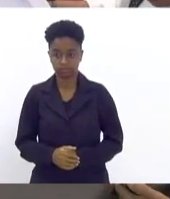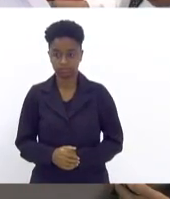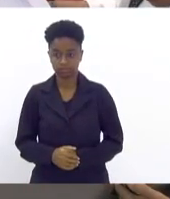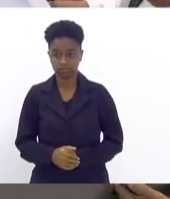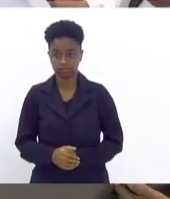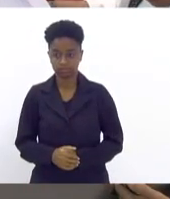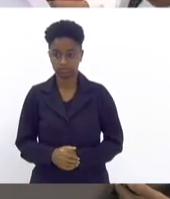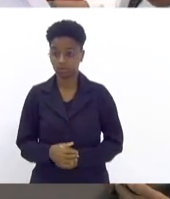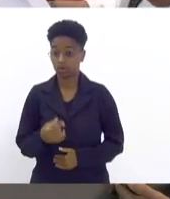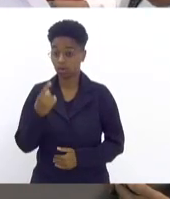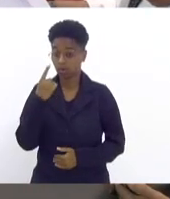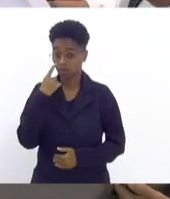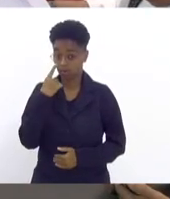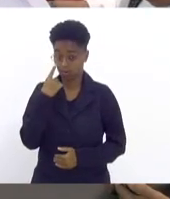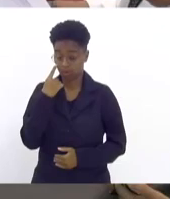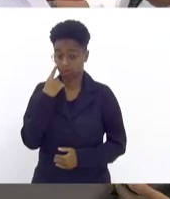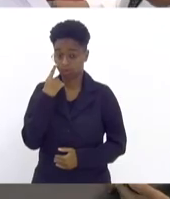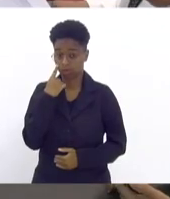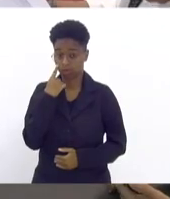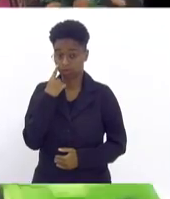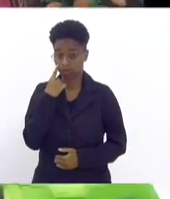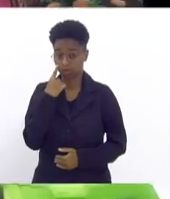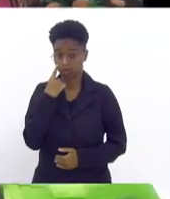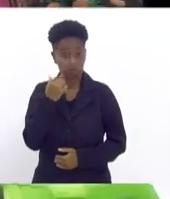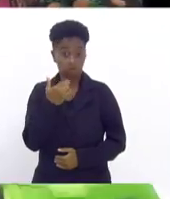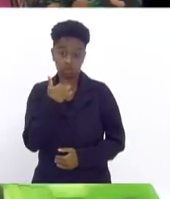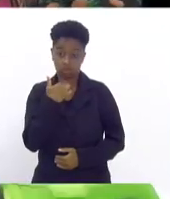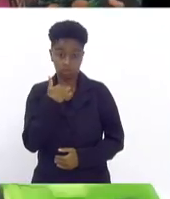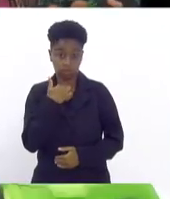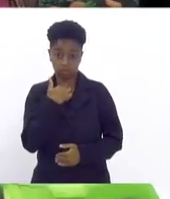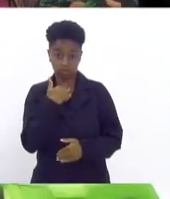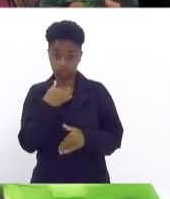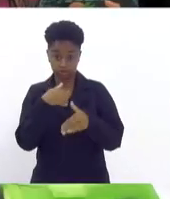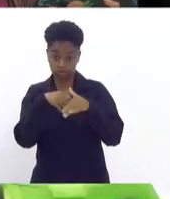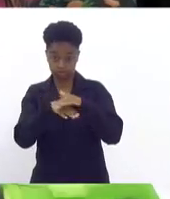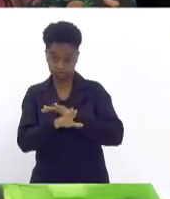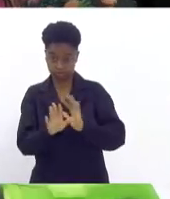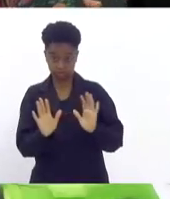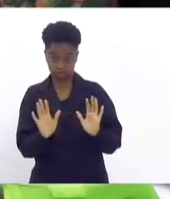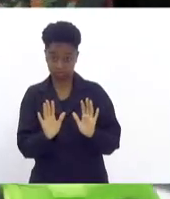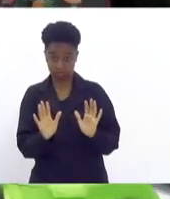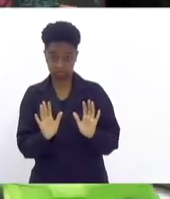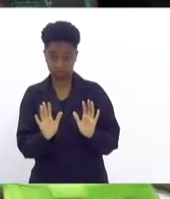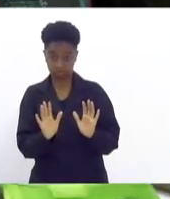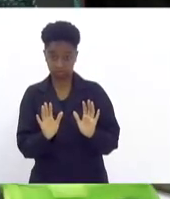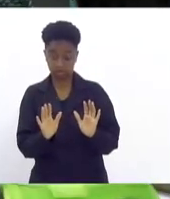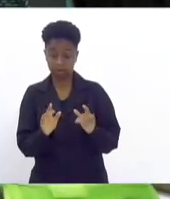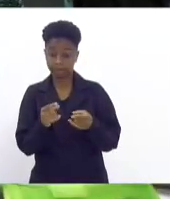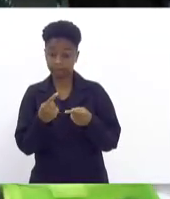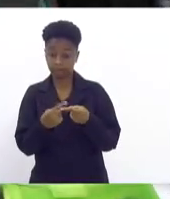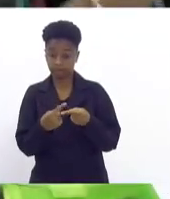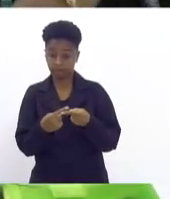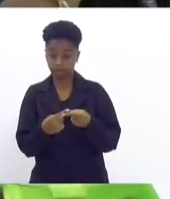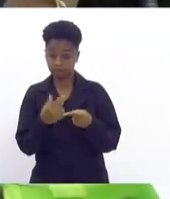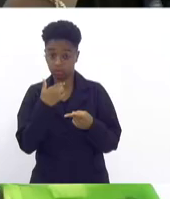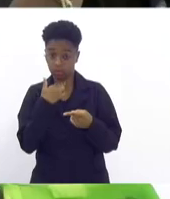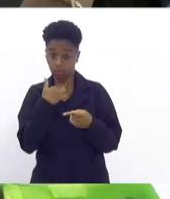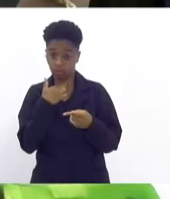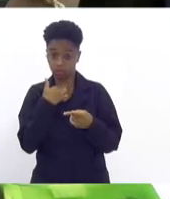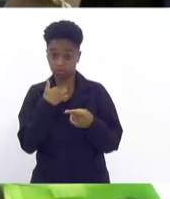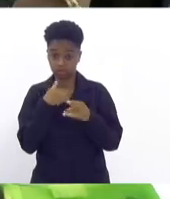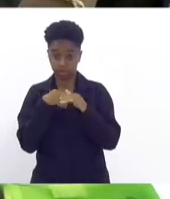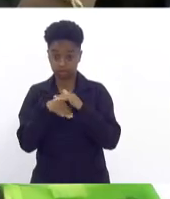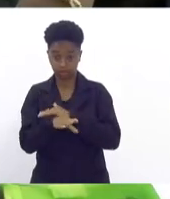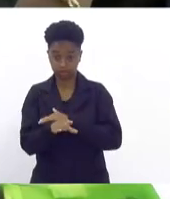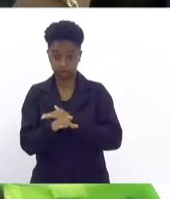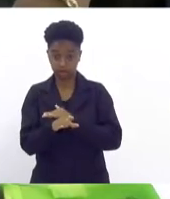Olha só, não pode arquivar, o note está errado, porque não pode arquivar